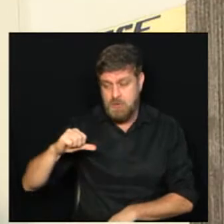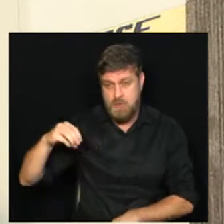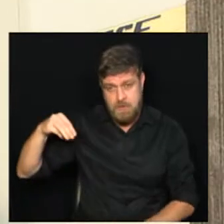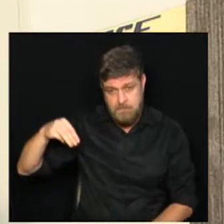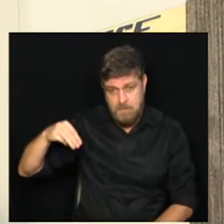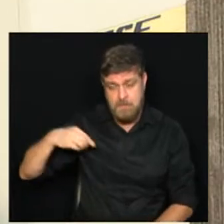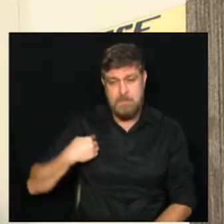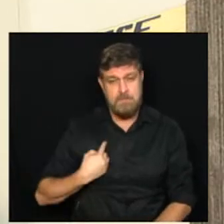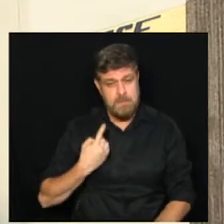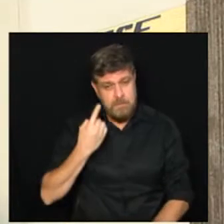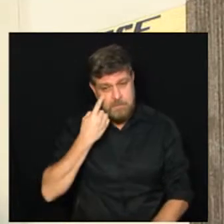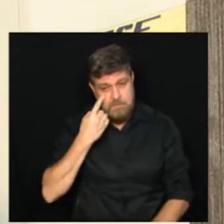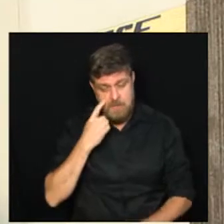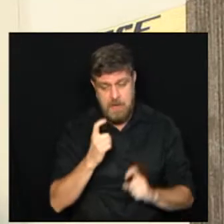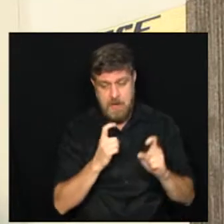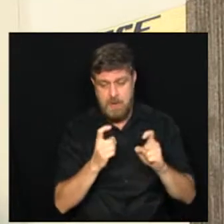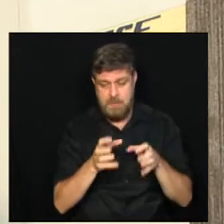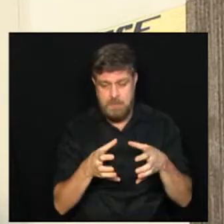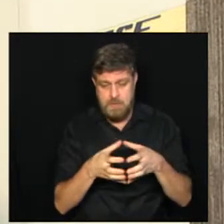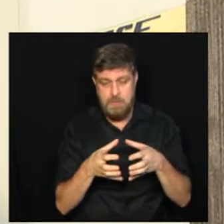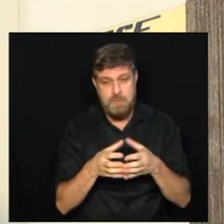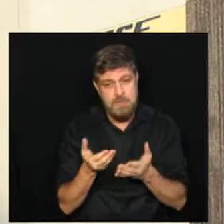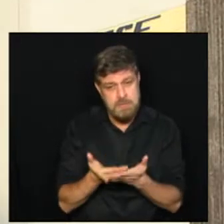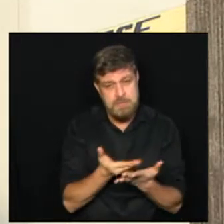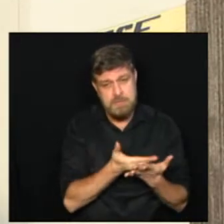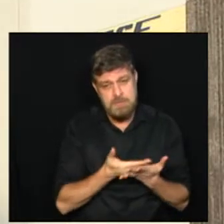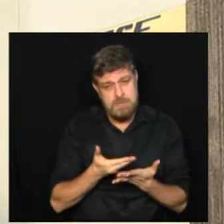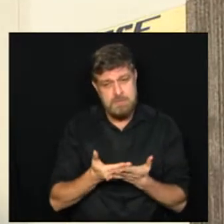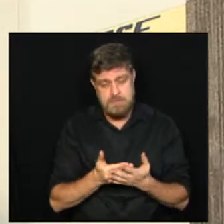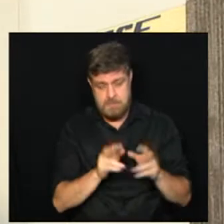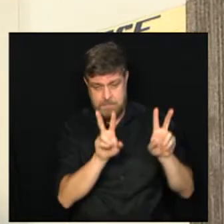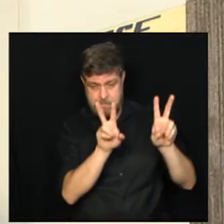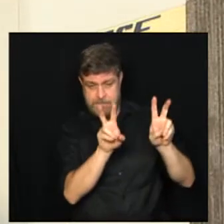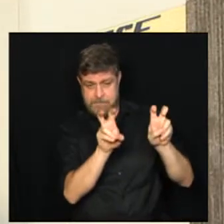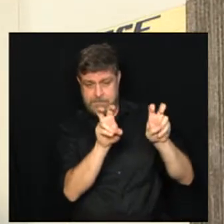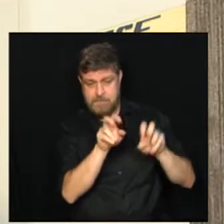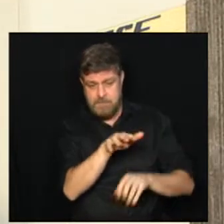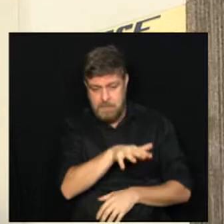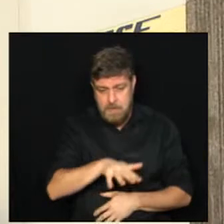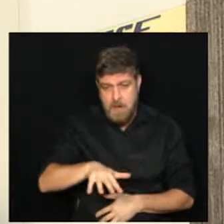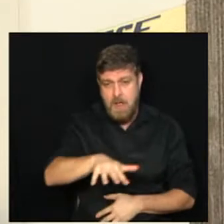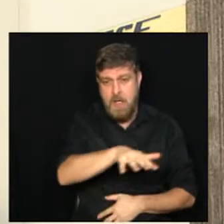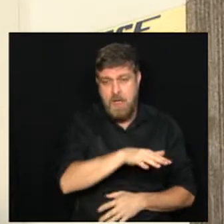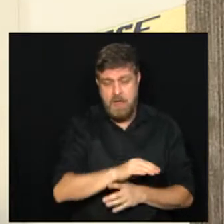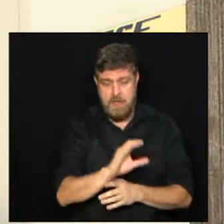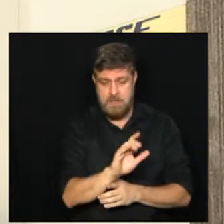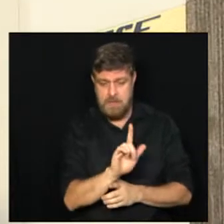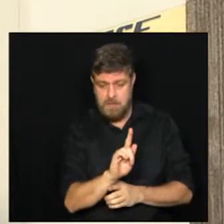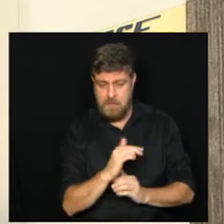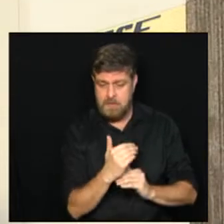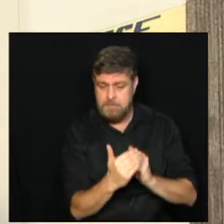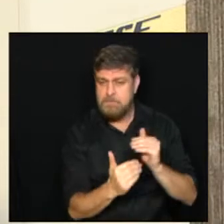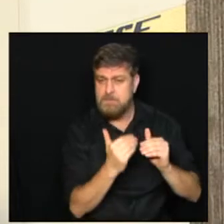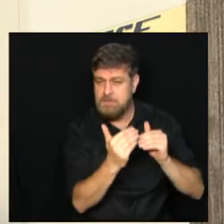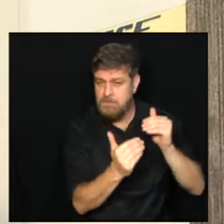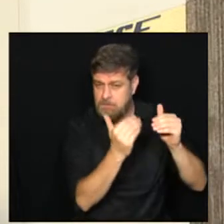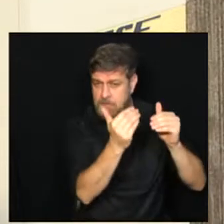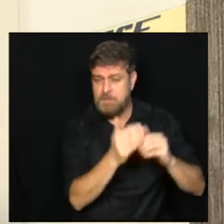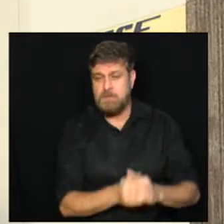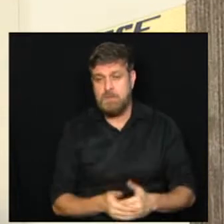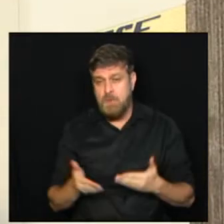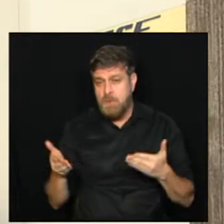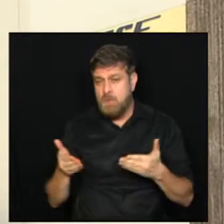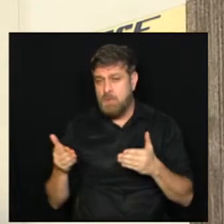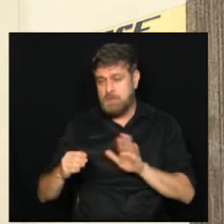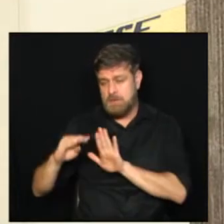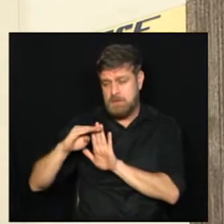ver a reunião da Comissão Especial de Estudos que trata sobre o desenvolvimento do distrito do Campo Grande. Hoje na pauta,